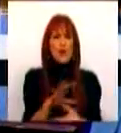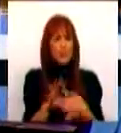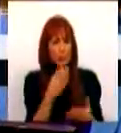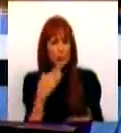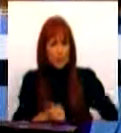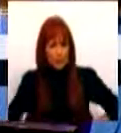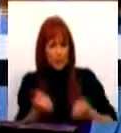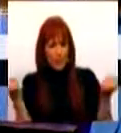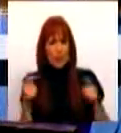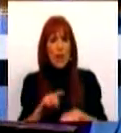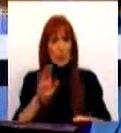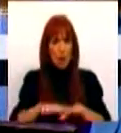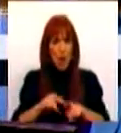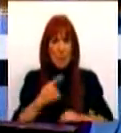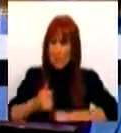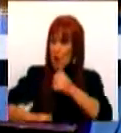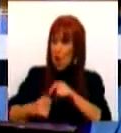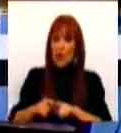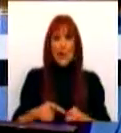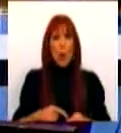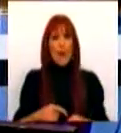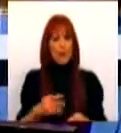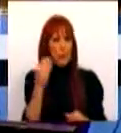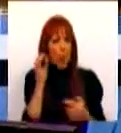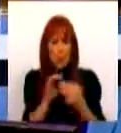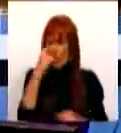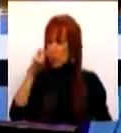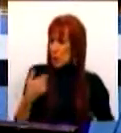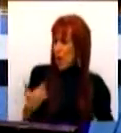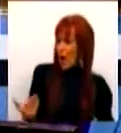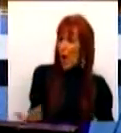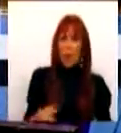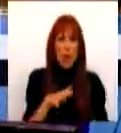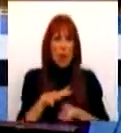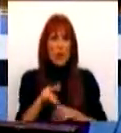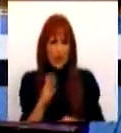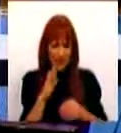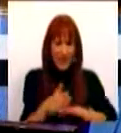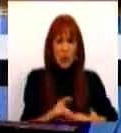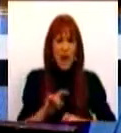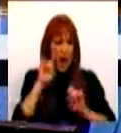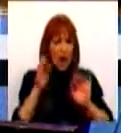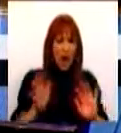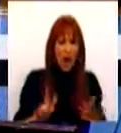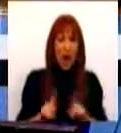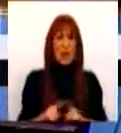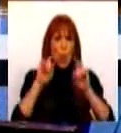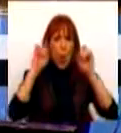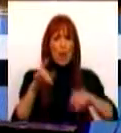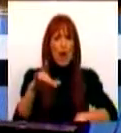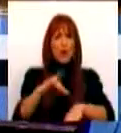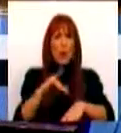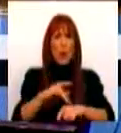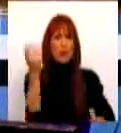adequado e a consequente melhoria do estado nutricional dos cidadãos, com impacto direto na prevenção e controle de